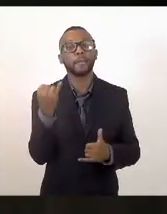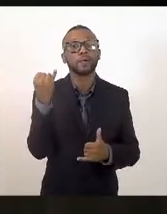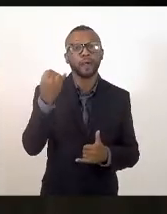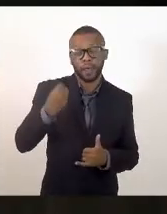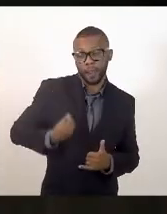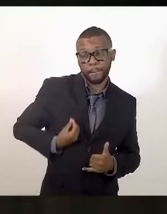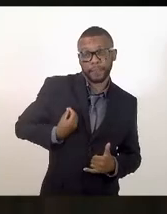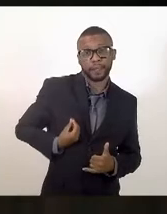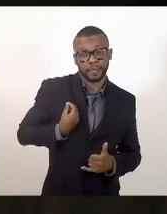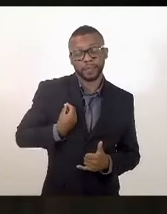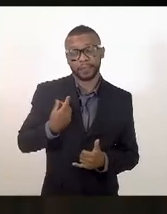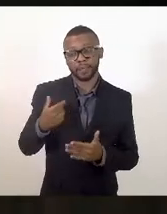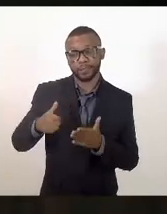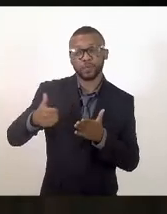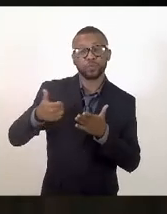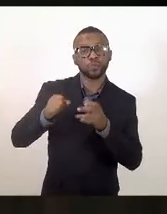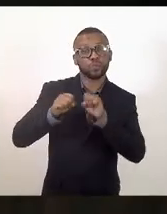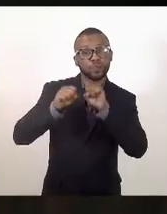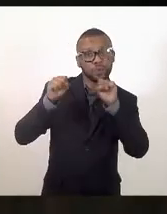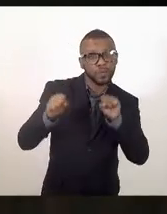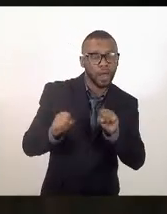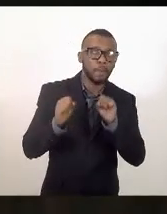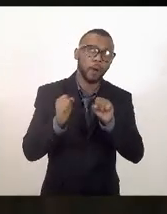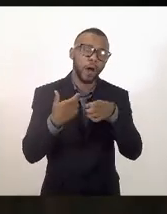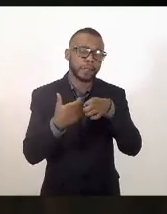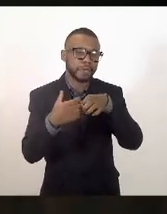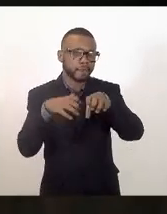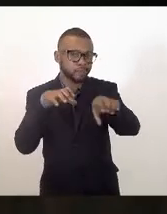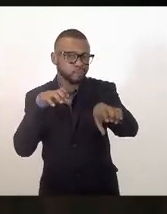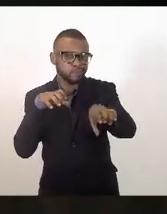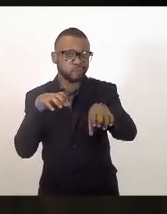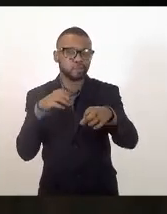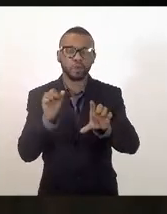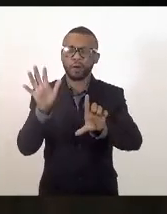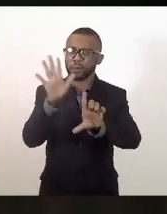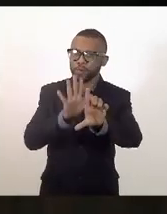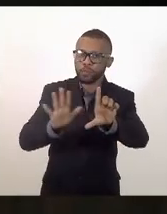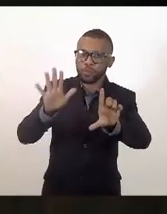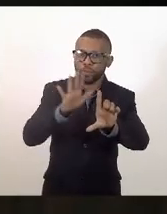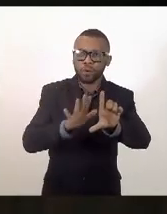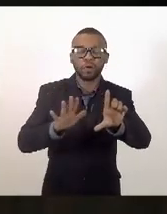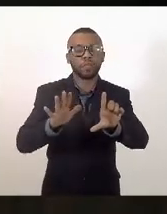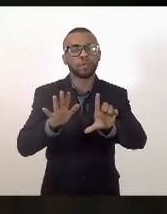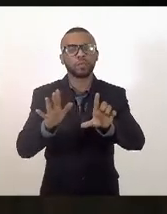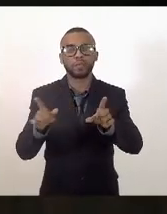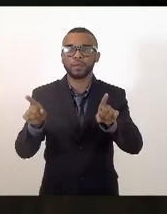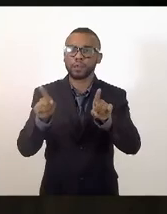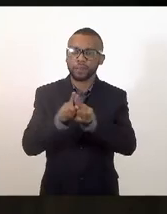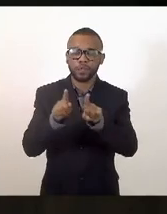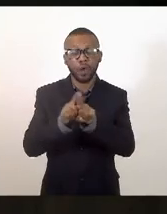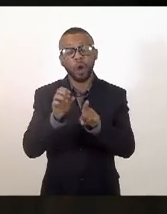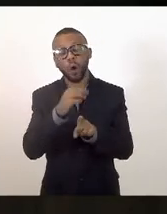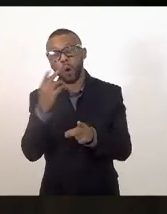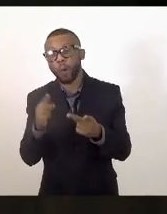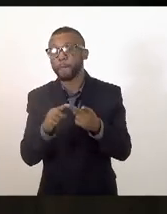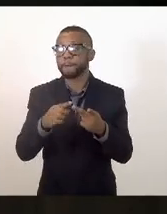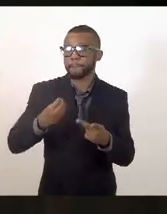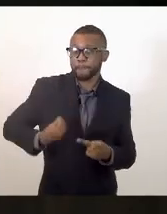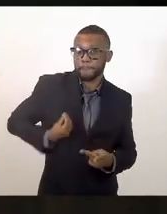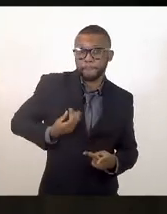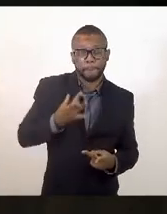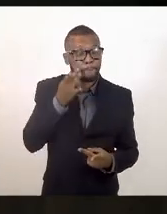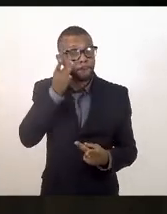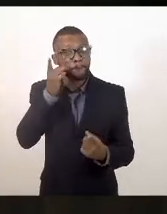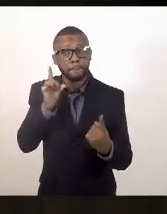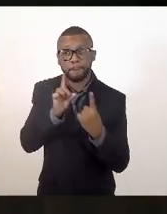no sistema, quer seja remotamente, por vídeo, confirmando com foto, ou mesmo presencial. Porque não há